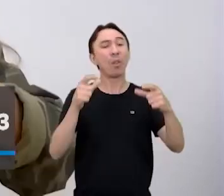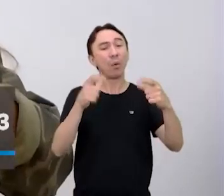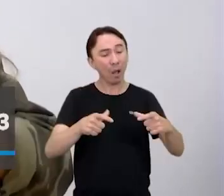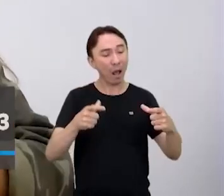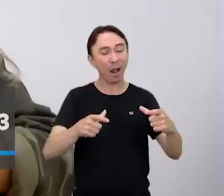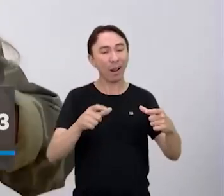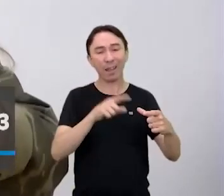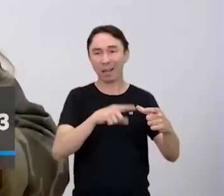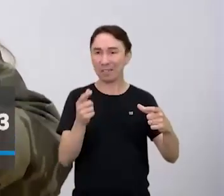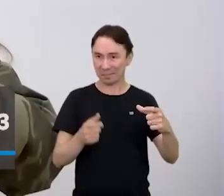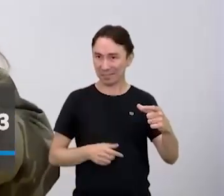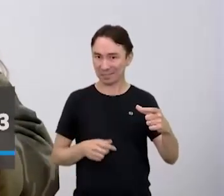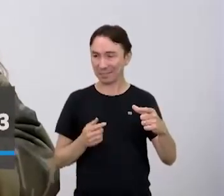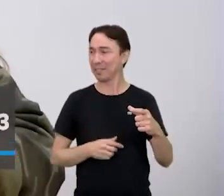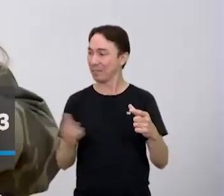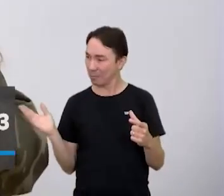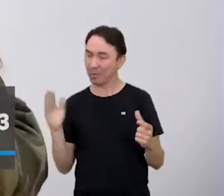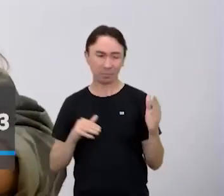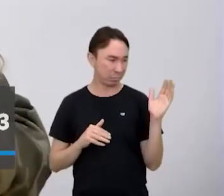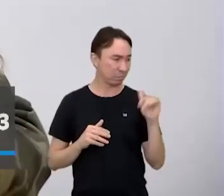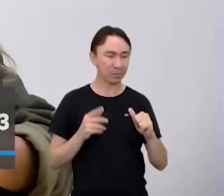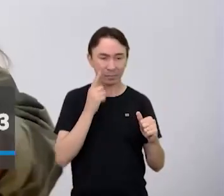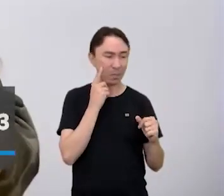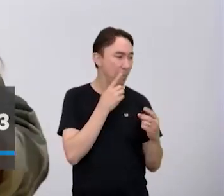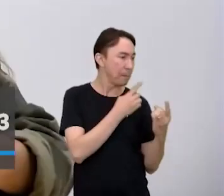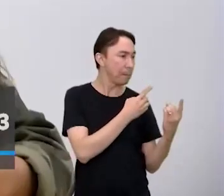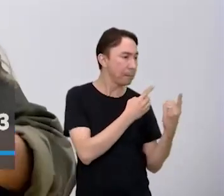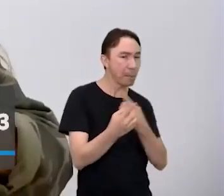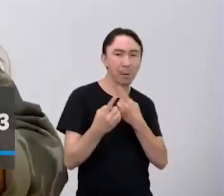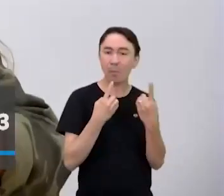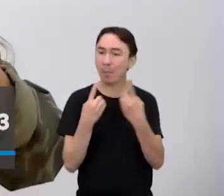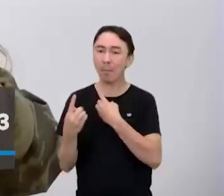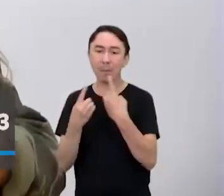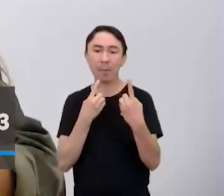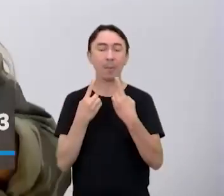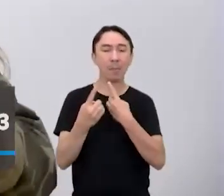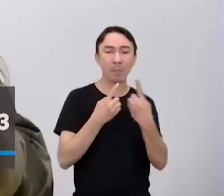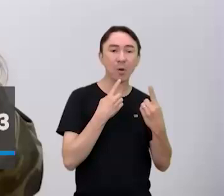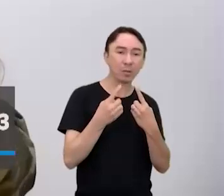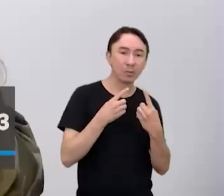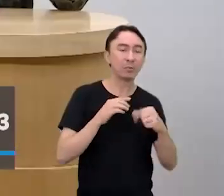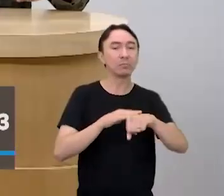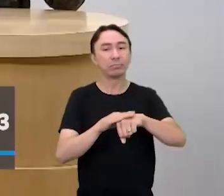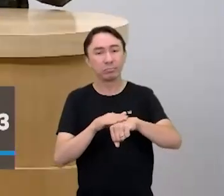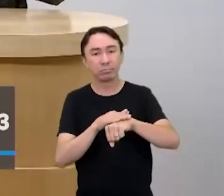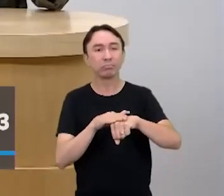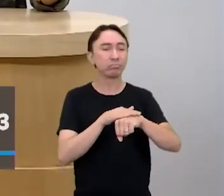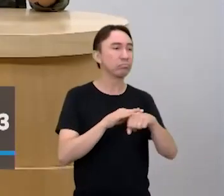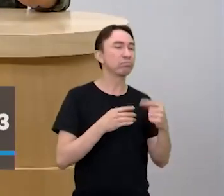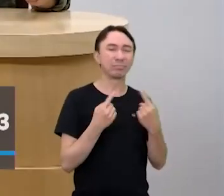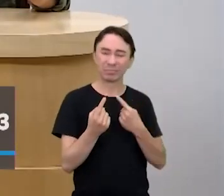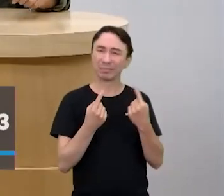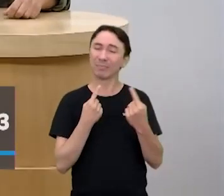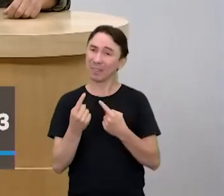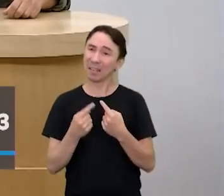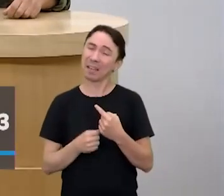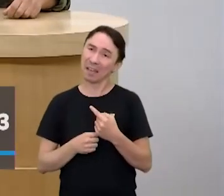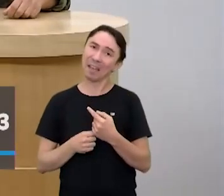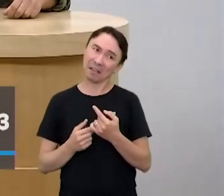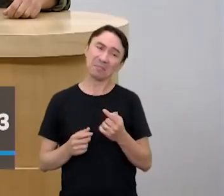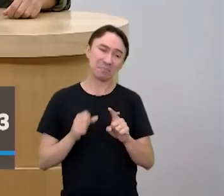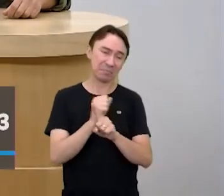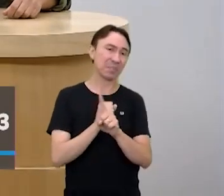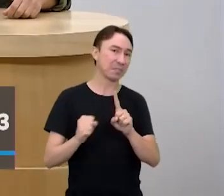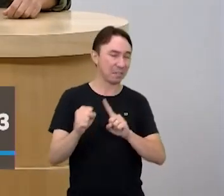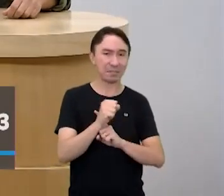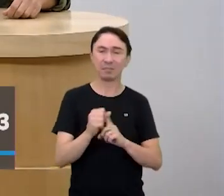destinado à construção de diálogo, é aqui que nós vamos dialogar, que nós vamos sentar. Sim. Então isso já é um avanço na sociedade, né? Sim,